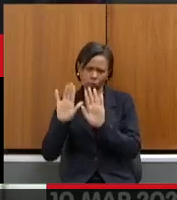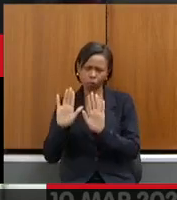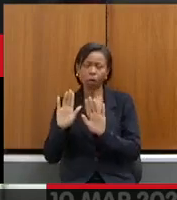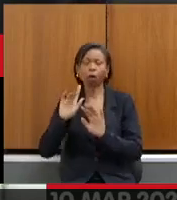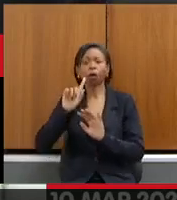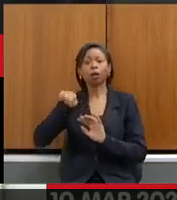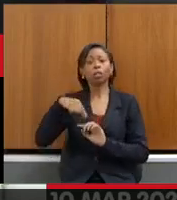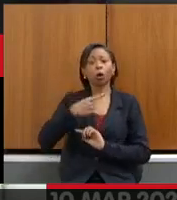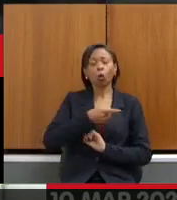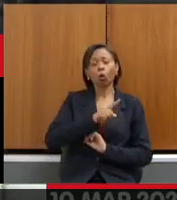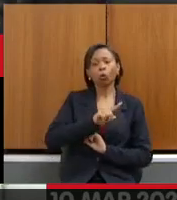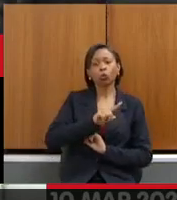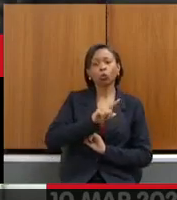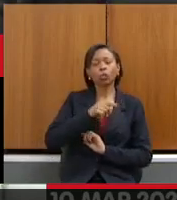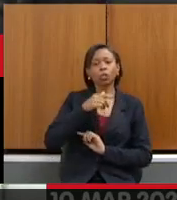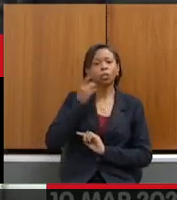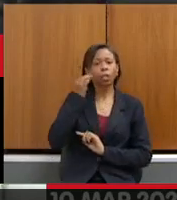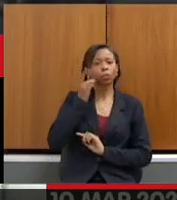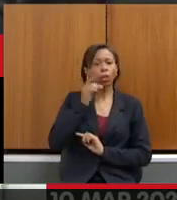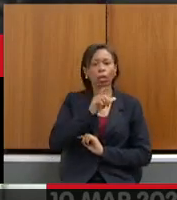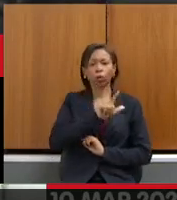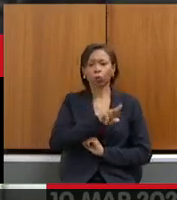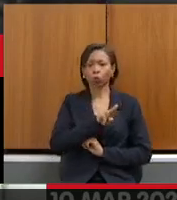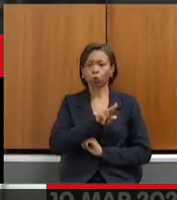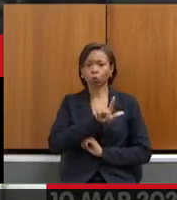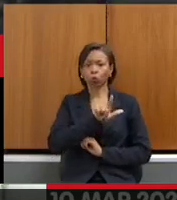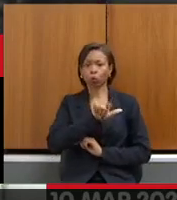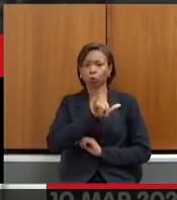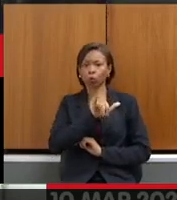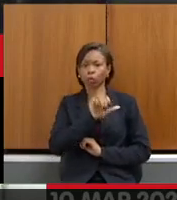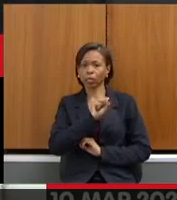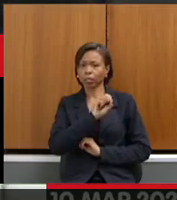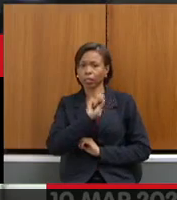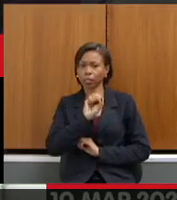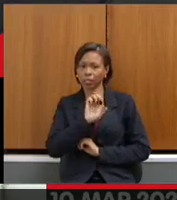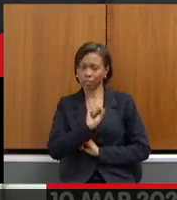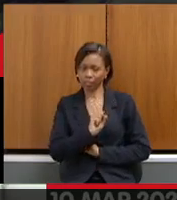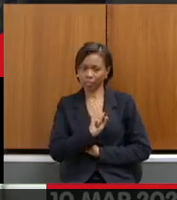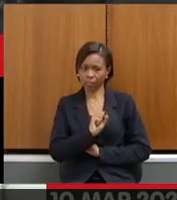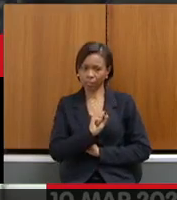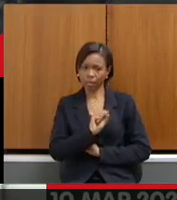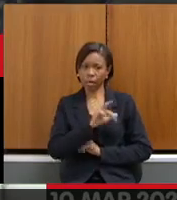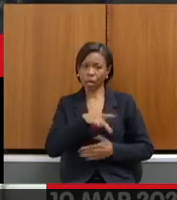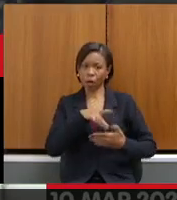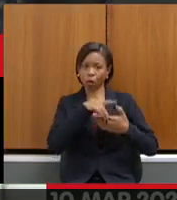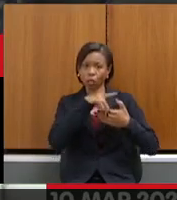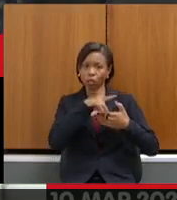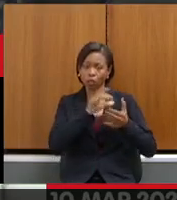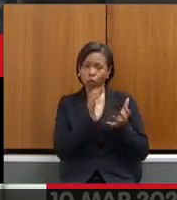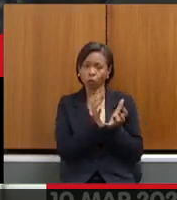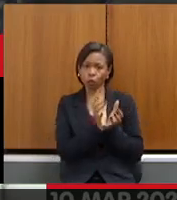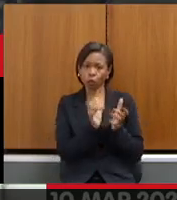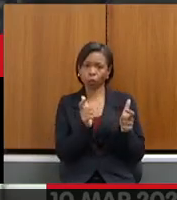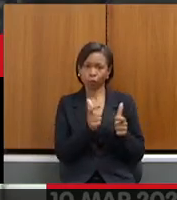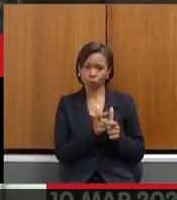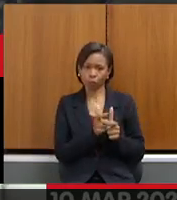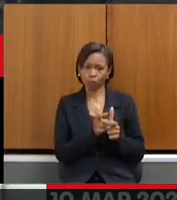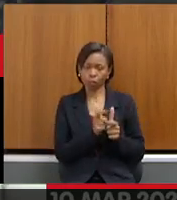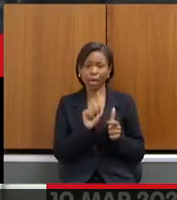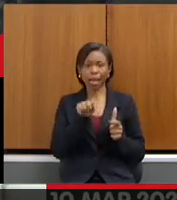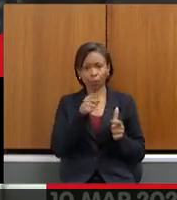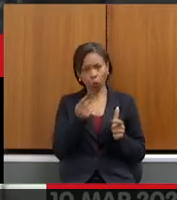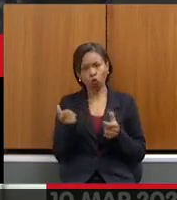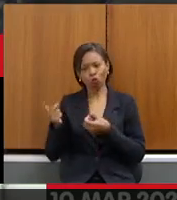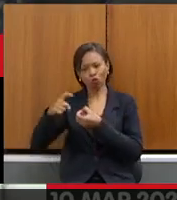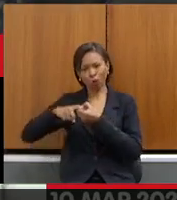passamos a palavra ao Deputado Ulysses Gomes que o líder da minoria e logo em seguida passamos novamente a